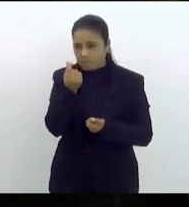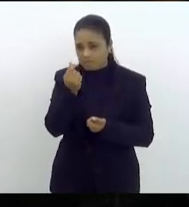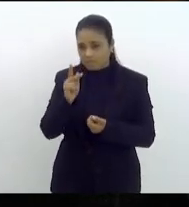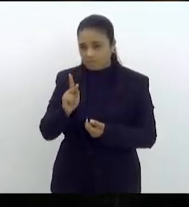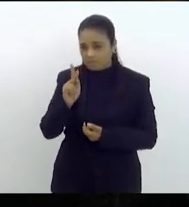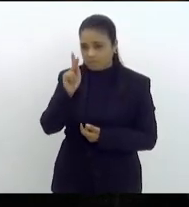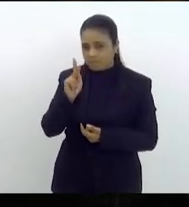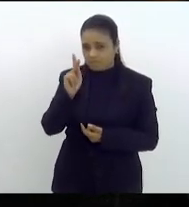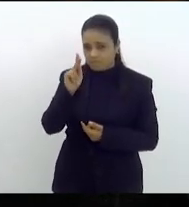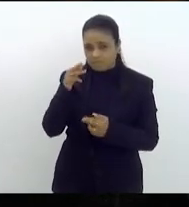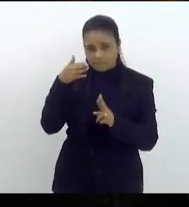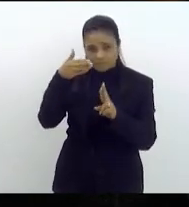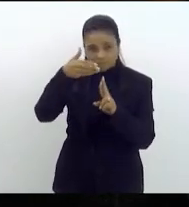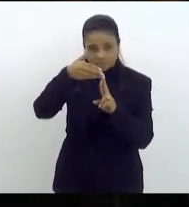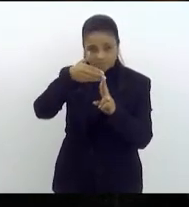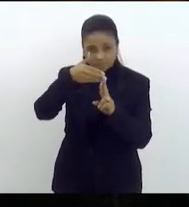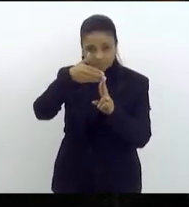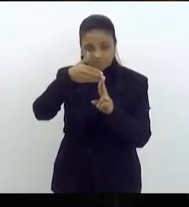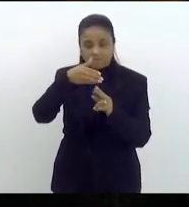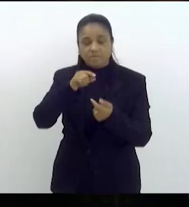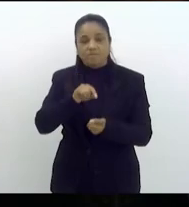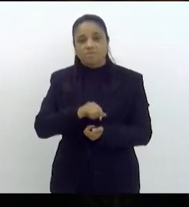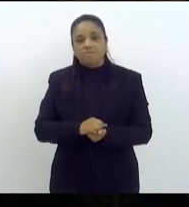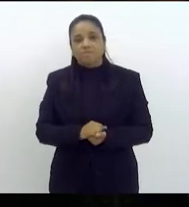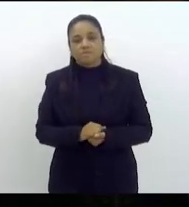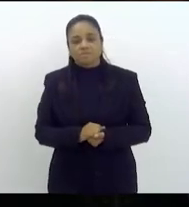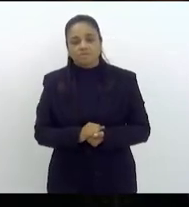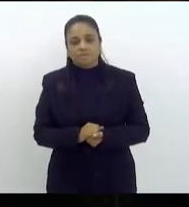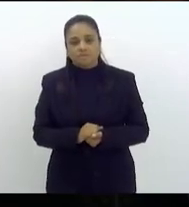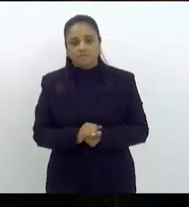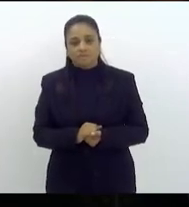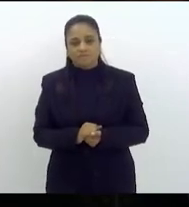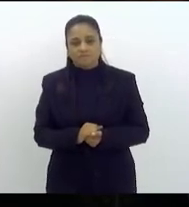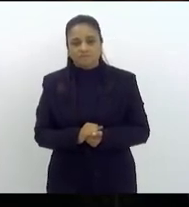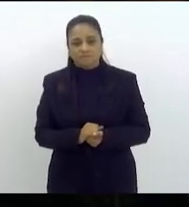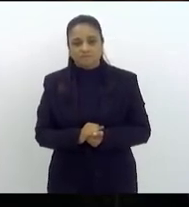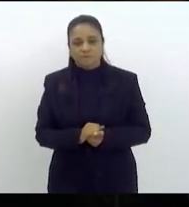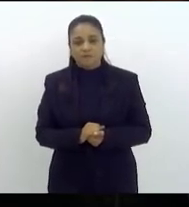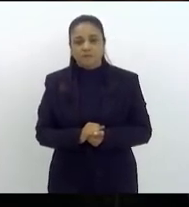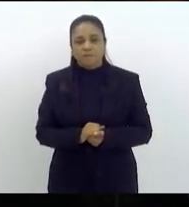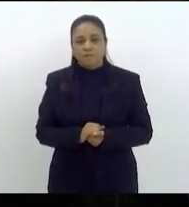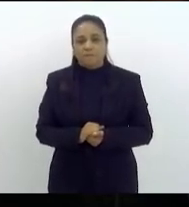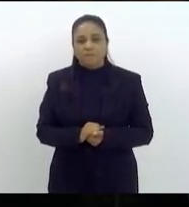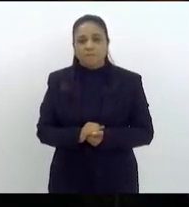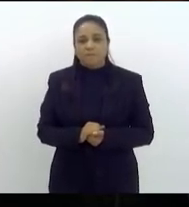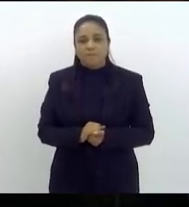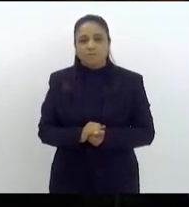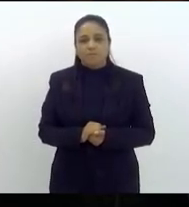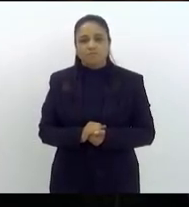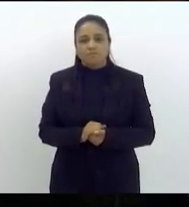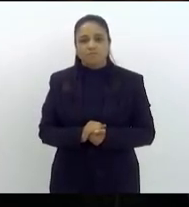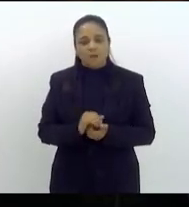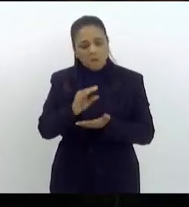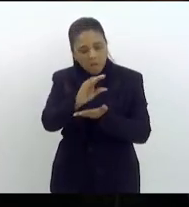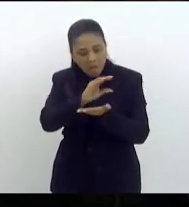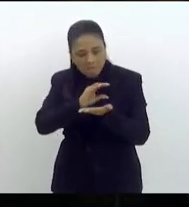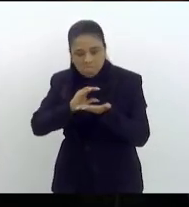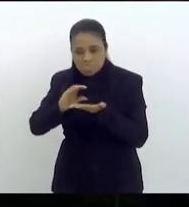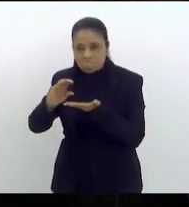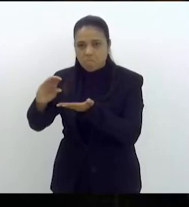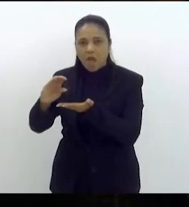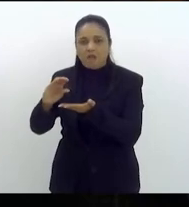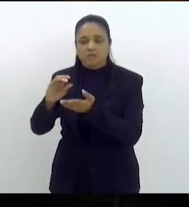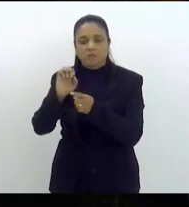petróleo para que aconteça os repasse aos estados